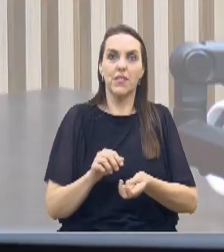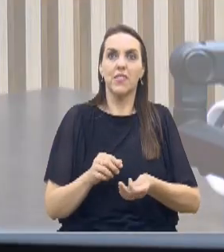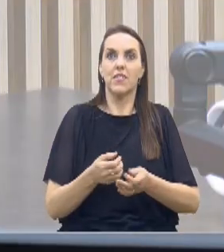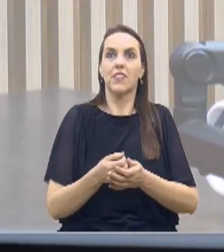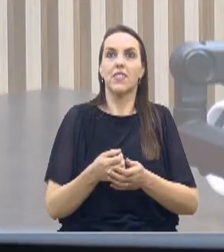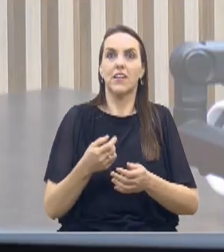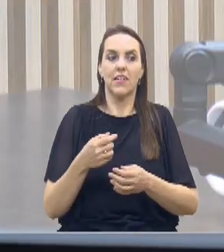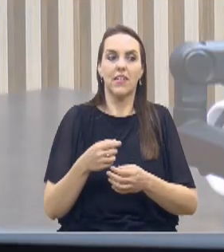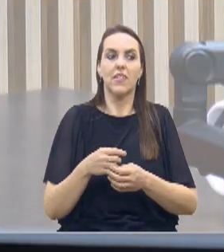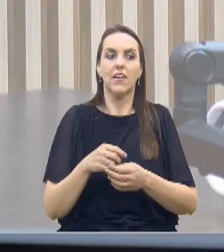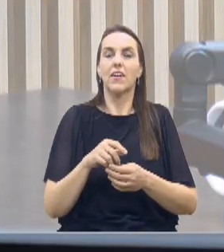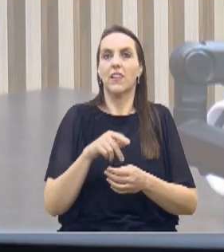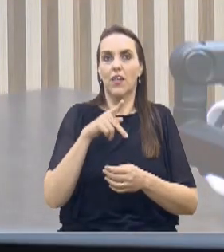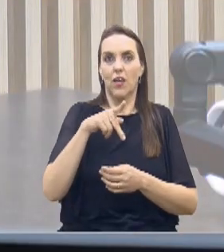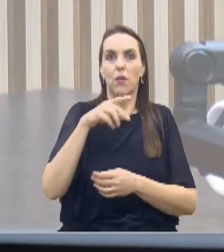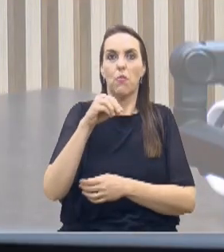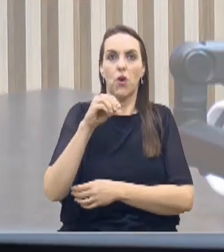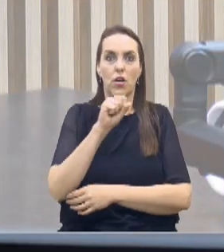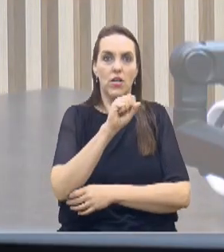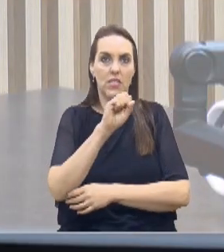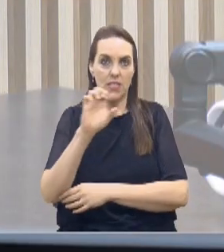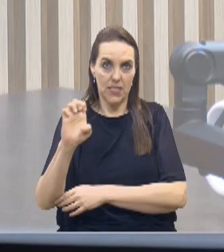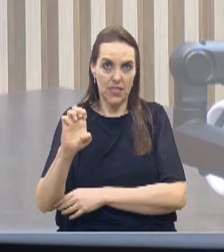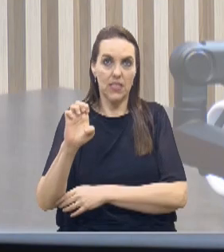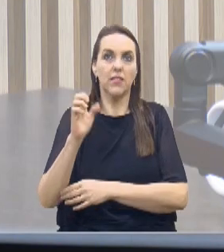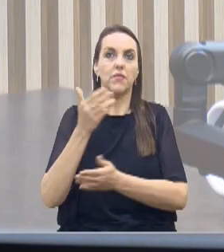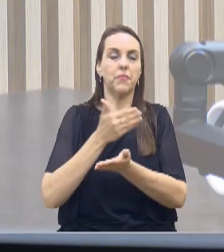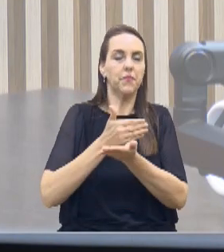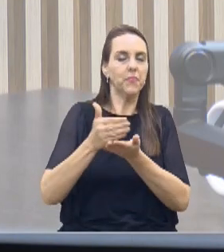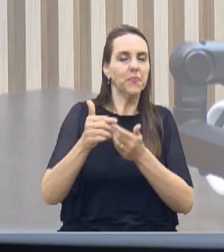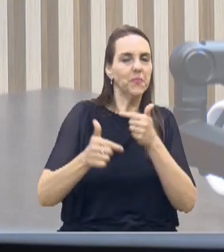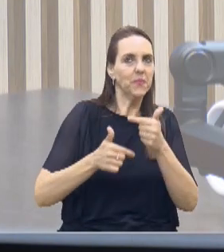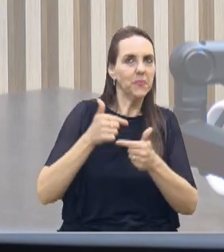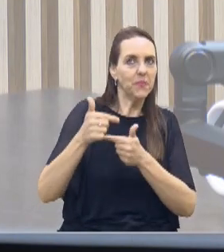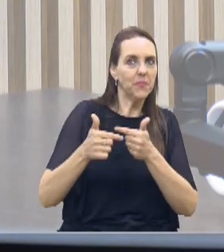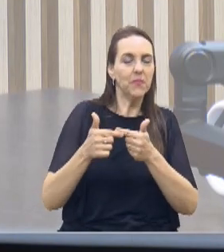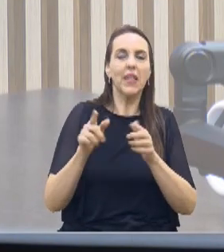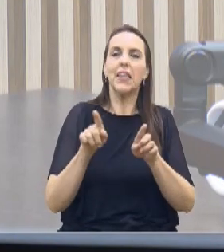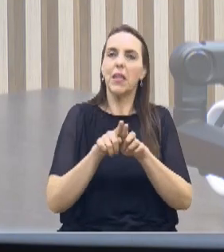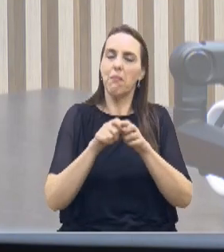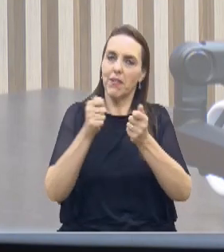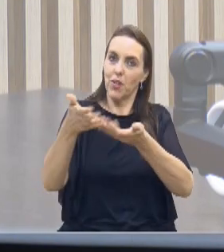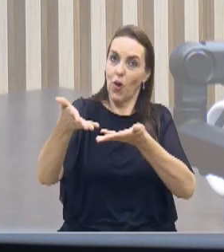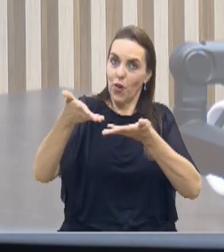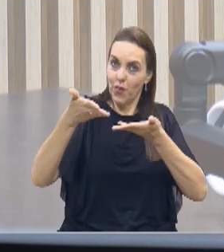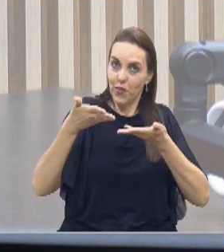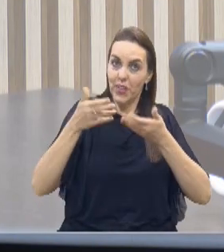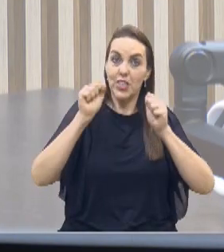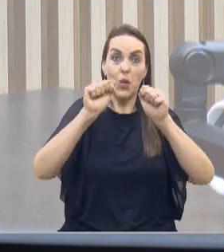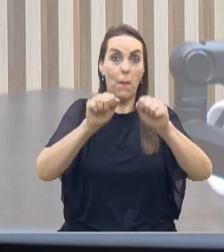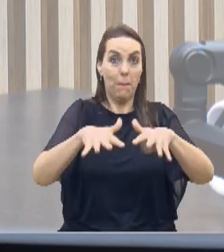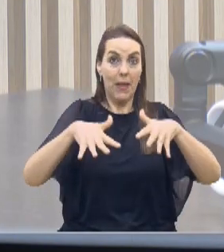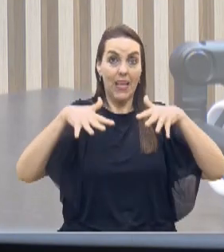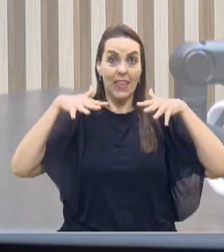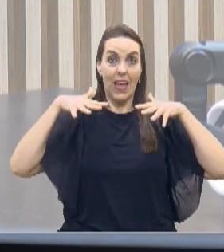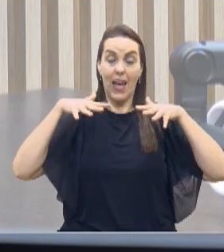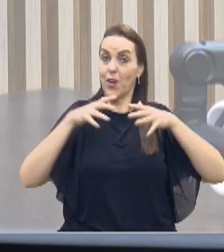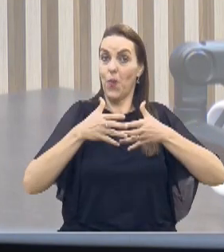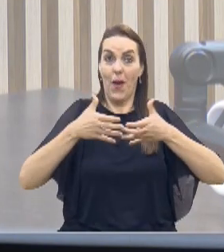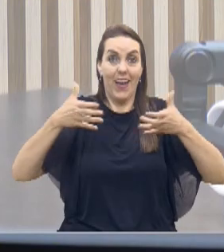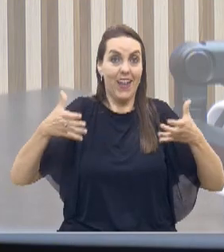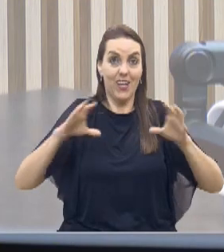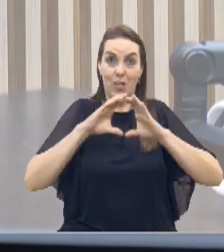para assistir pela TV Câmara, pelas redes sociais. Vocês sabem que o plenário aqui não é grande o suficiente para receber toda a comunidade de Caxias,